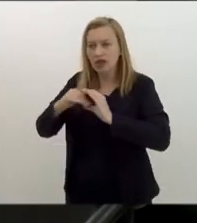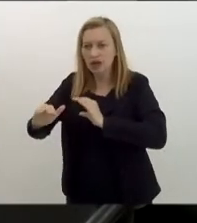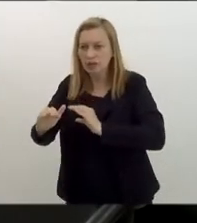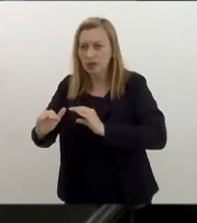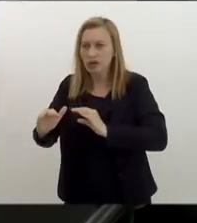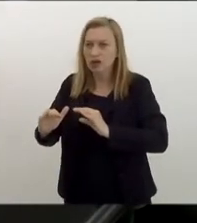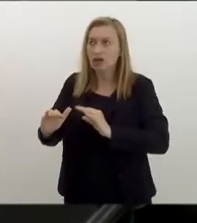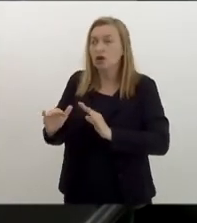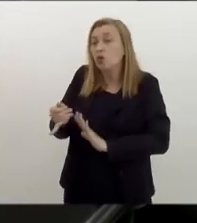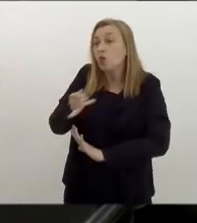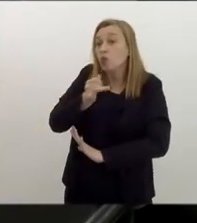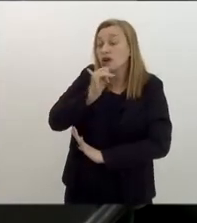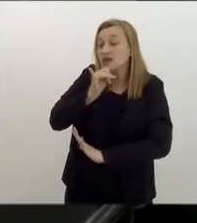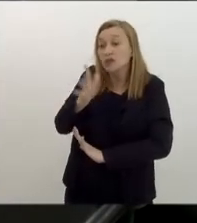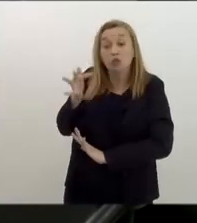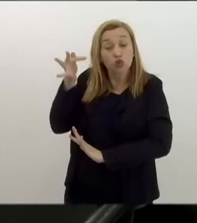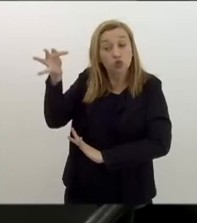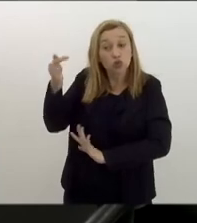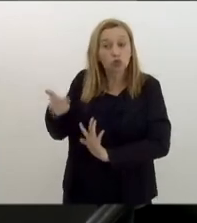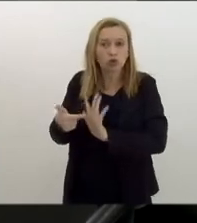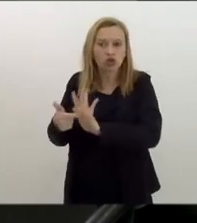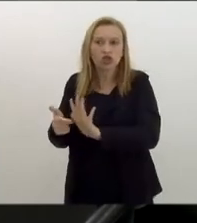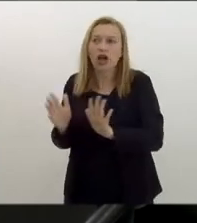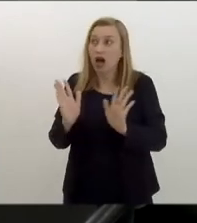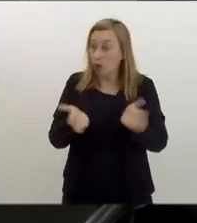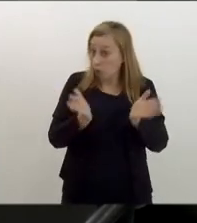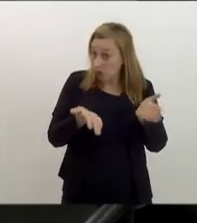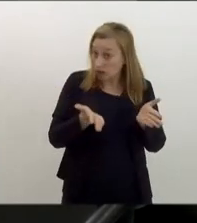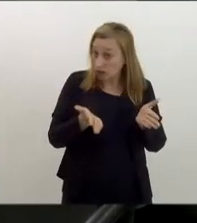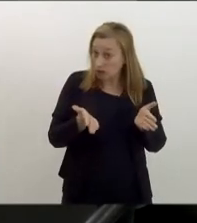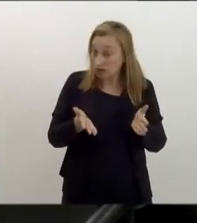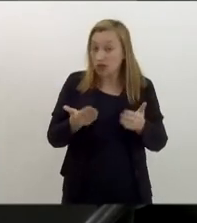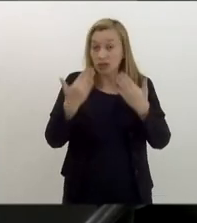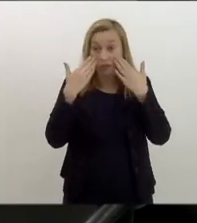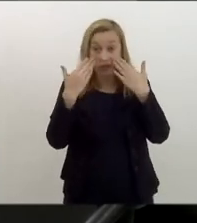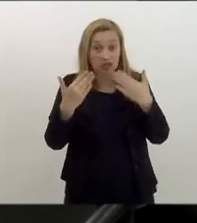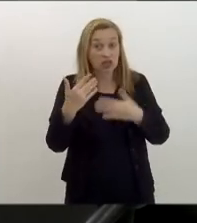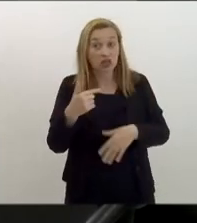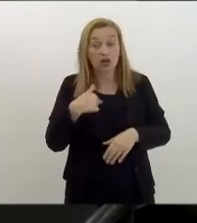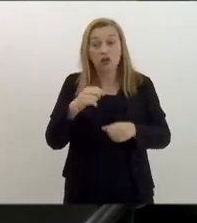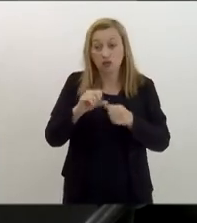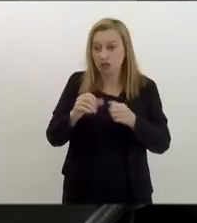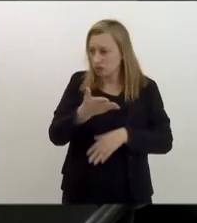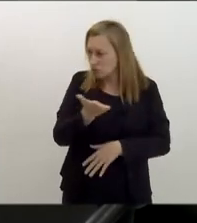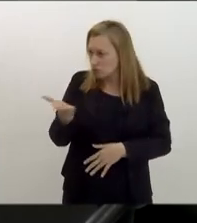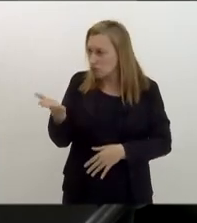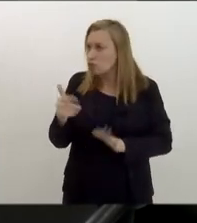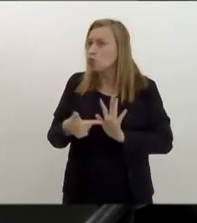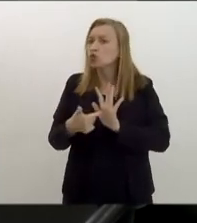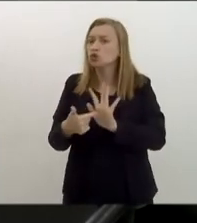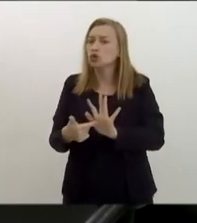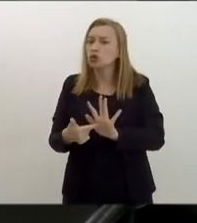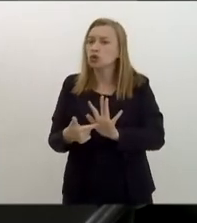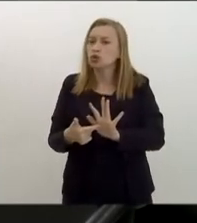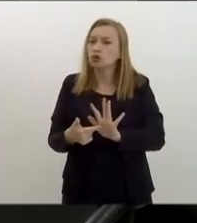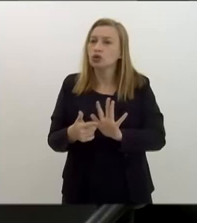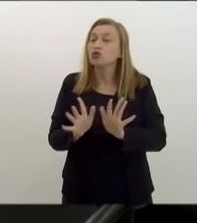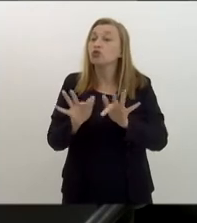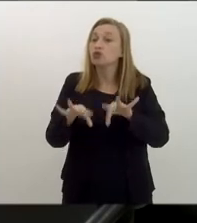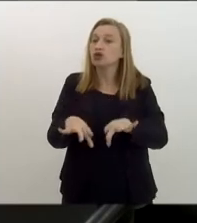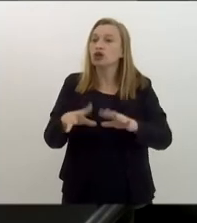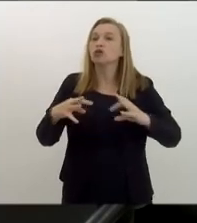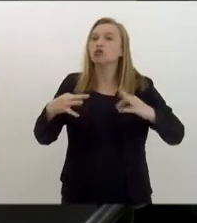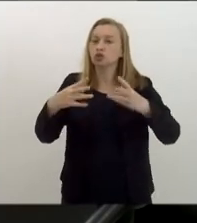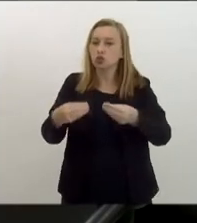como sendo um exemplo para o futuro agora essa apresentação que eu fiz aqui os senhores mostrou que no